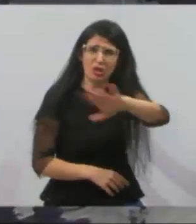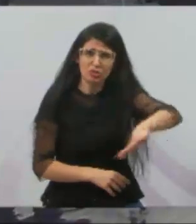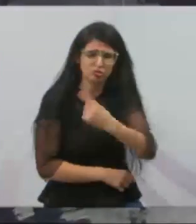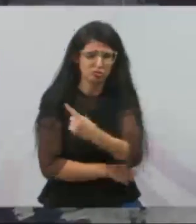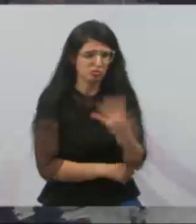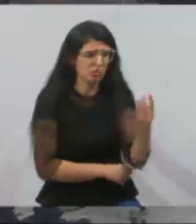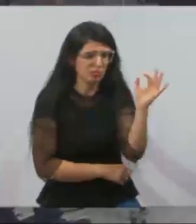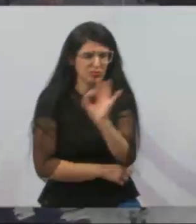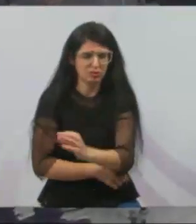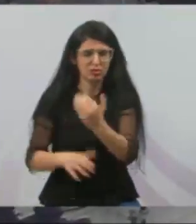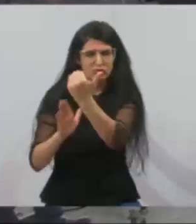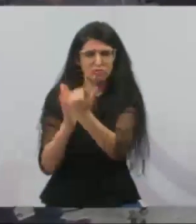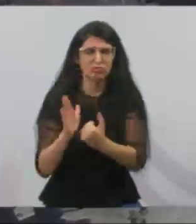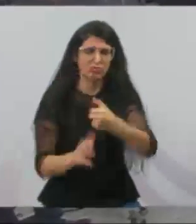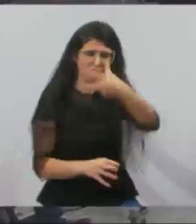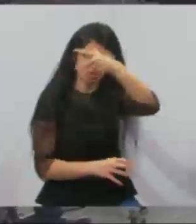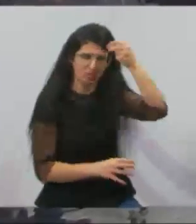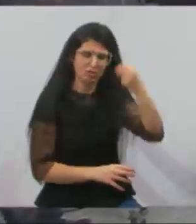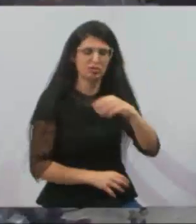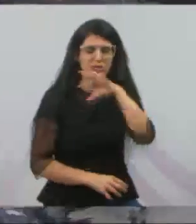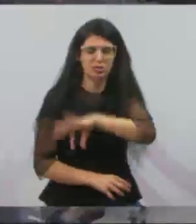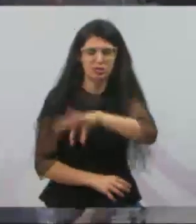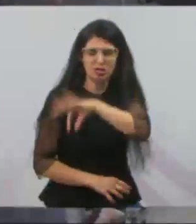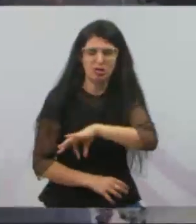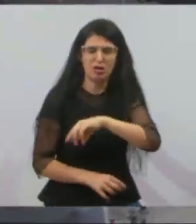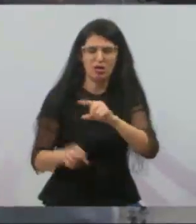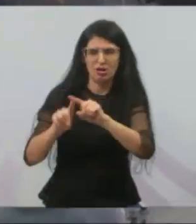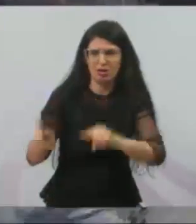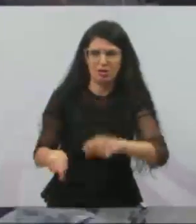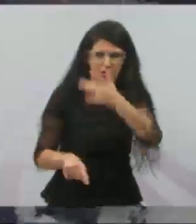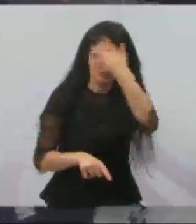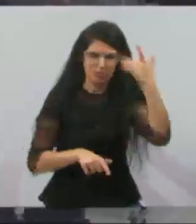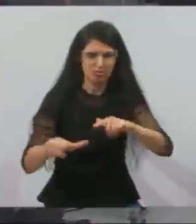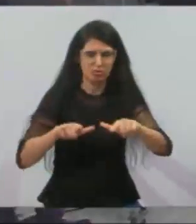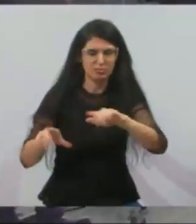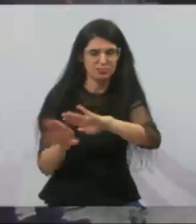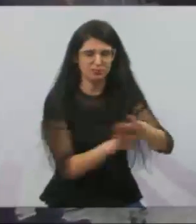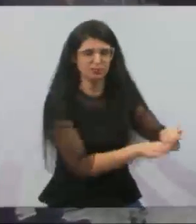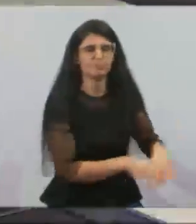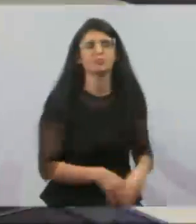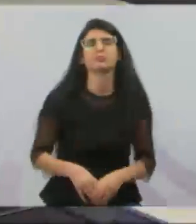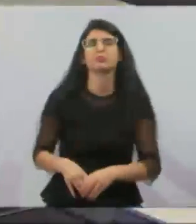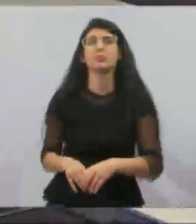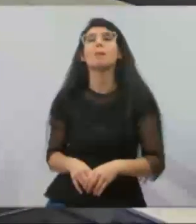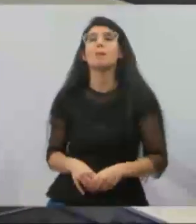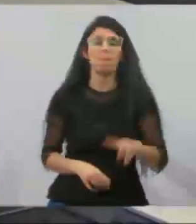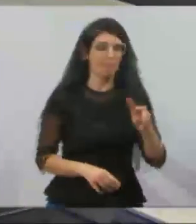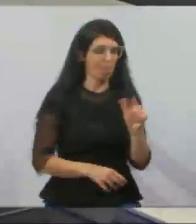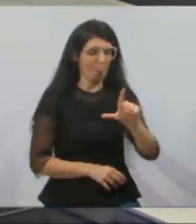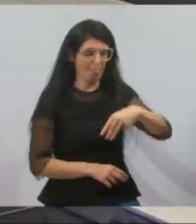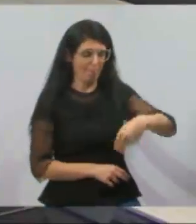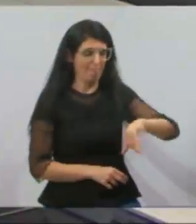Como vota o vereador Valmir do Parque Meia Lua? Meu voto é favorável.